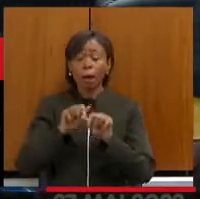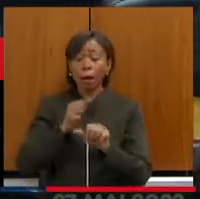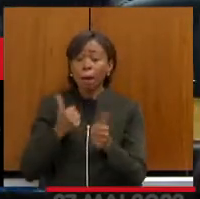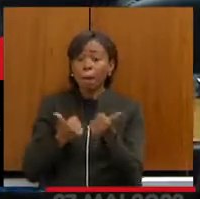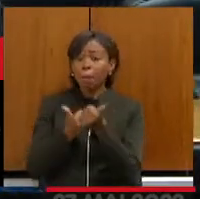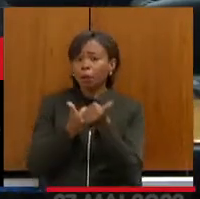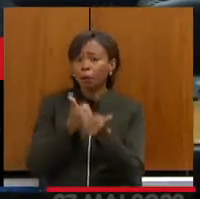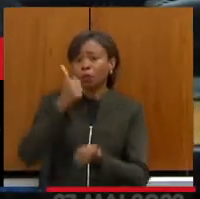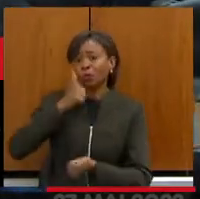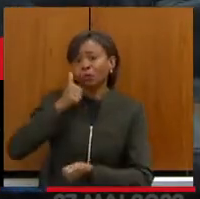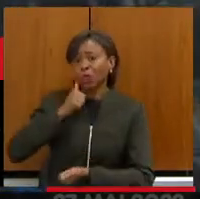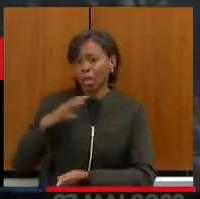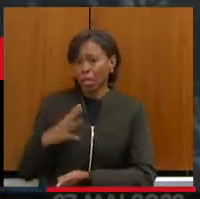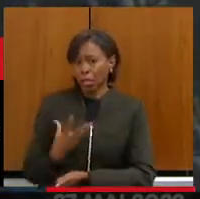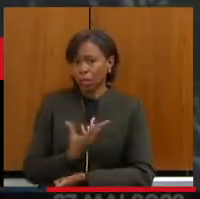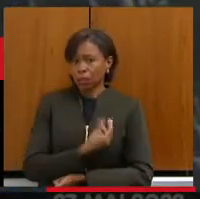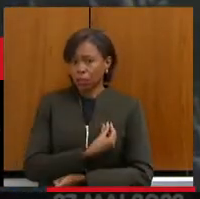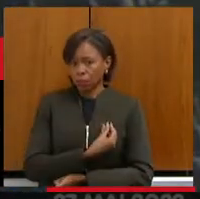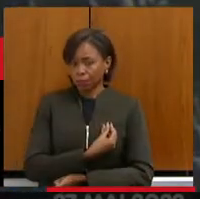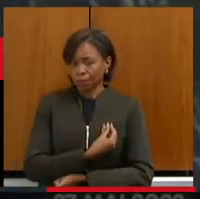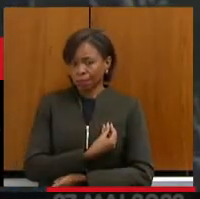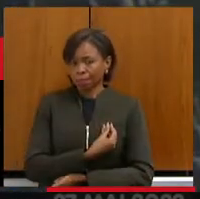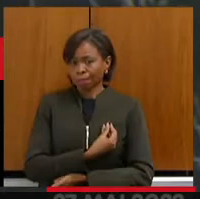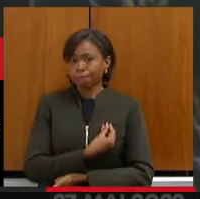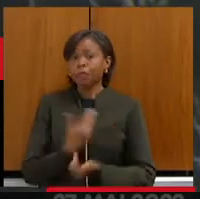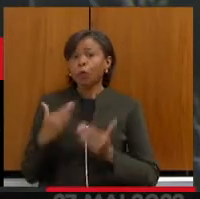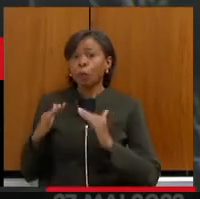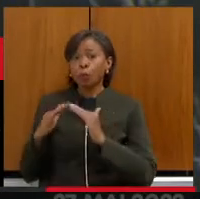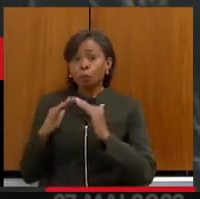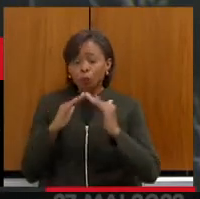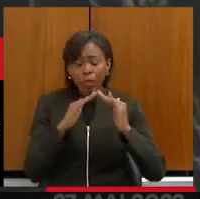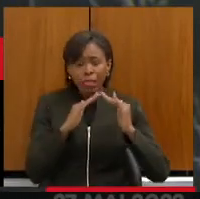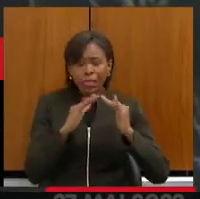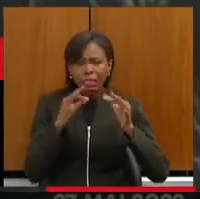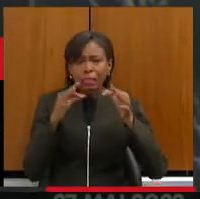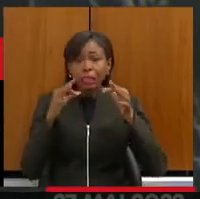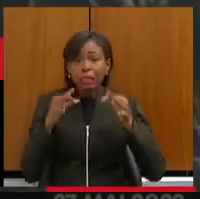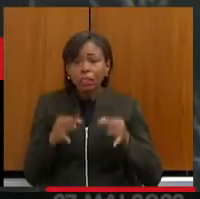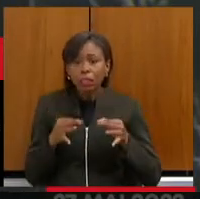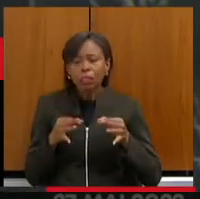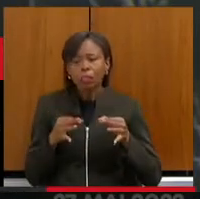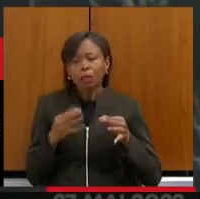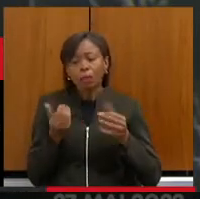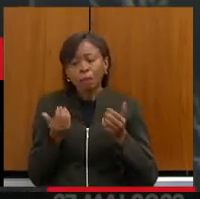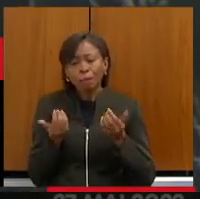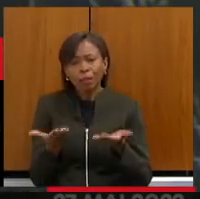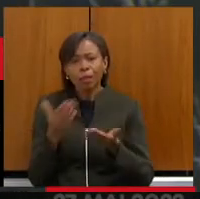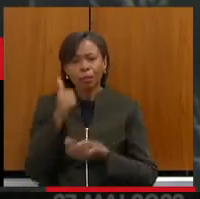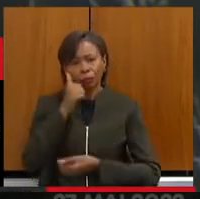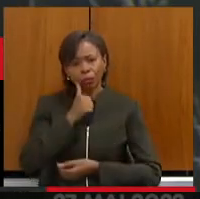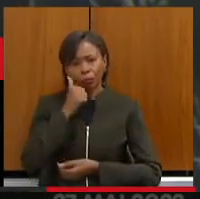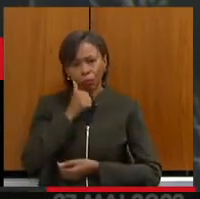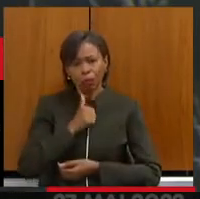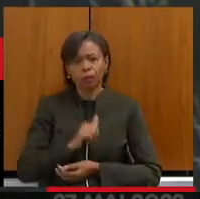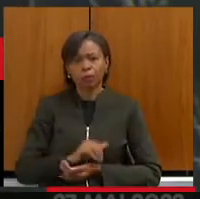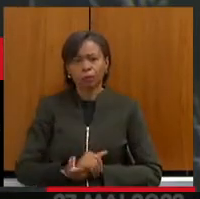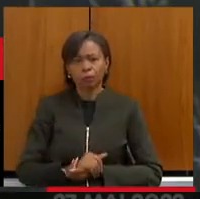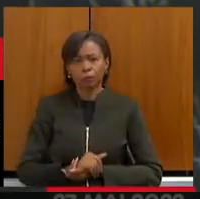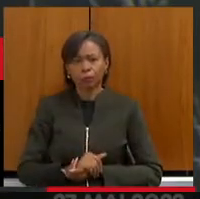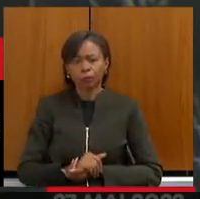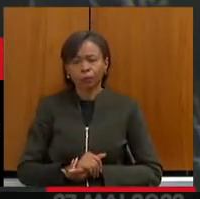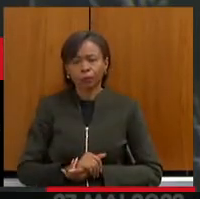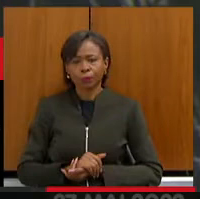públicas visando a garantia dos direitos à moradia digna para as mulheres o combate à feminino